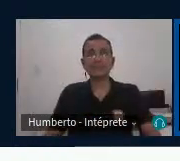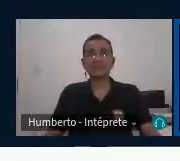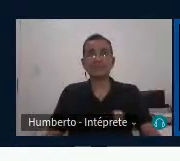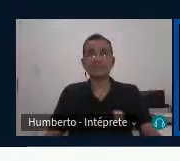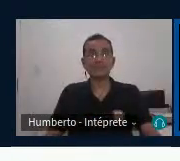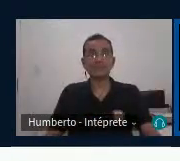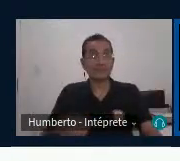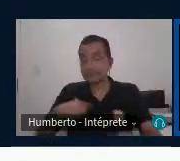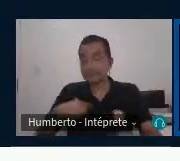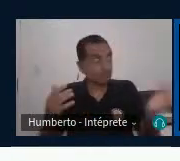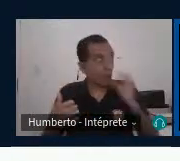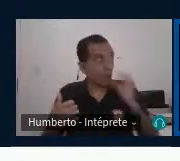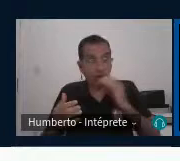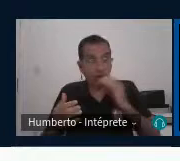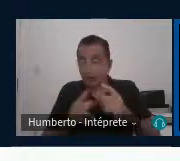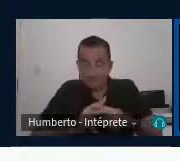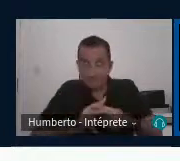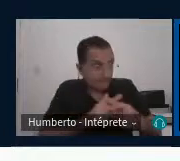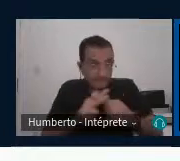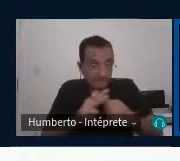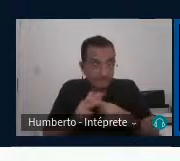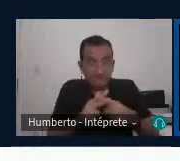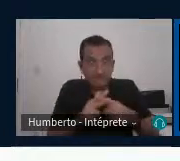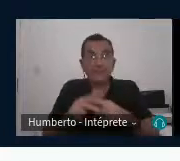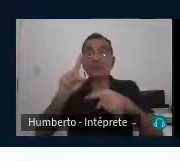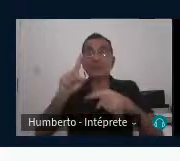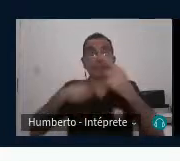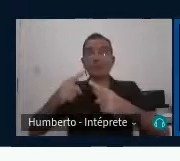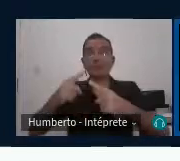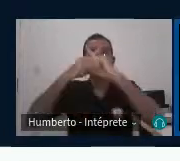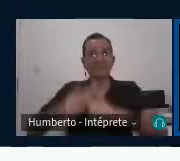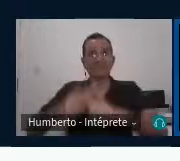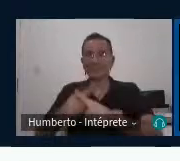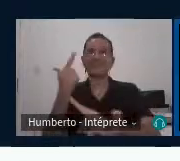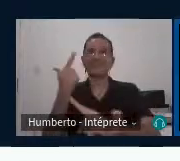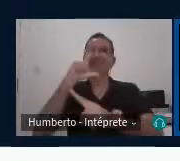e conseguiu completar a prova. Então, assim,